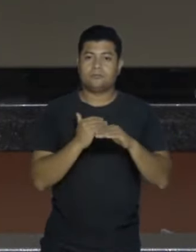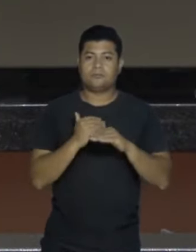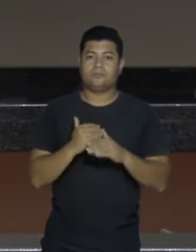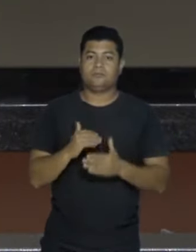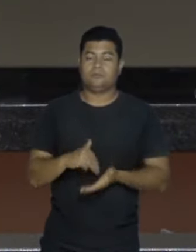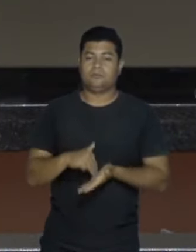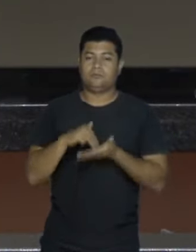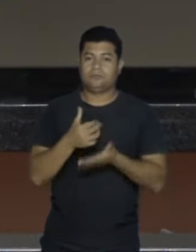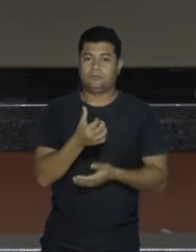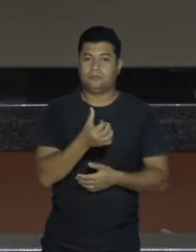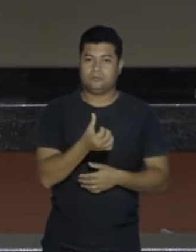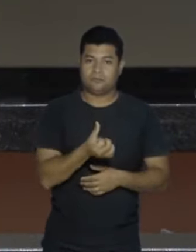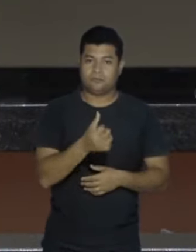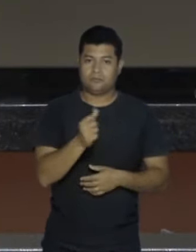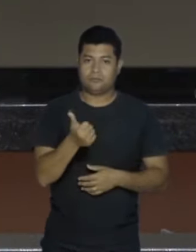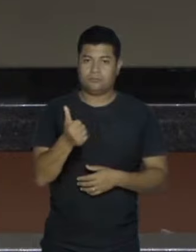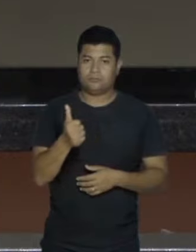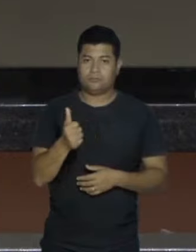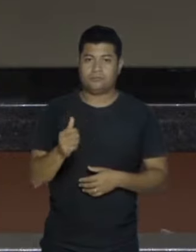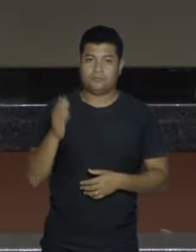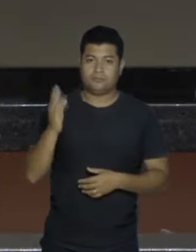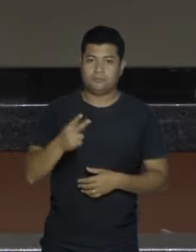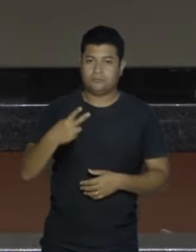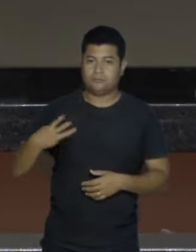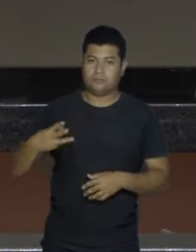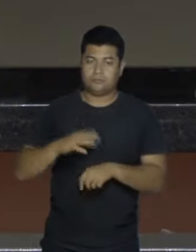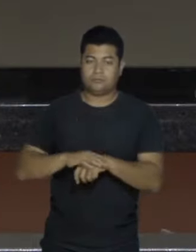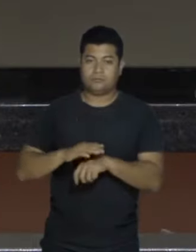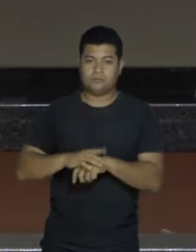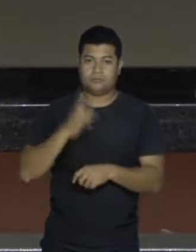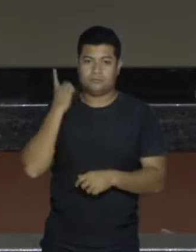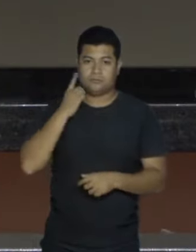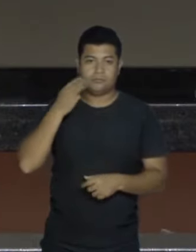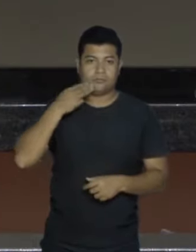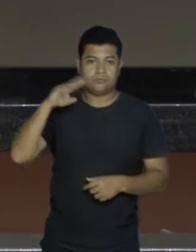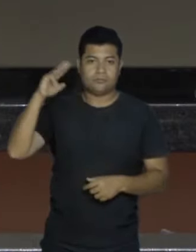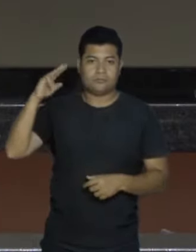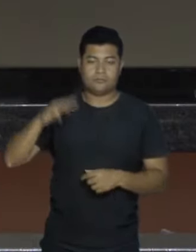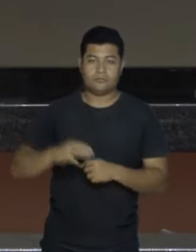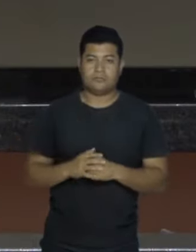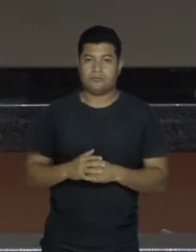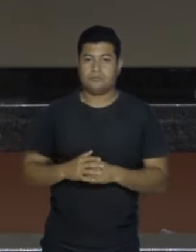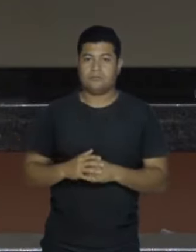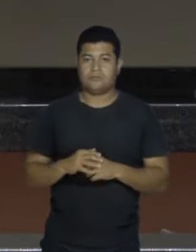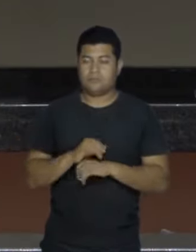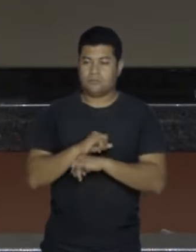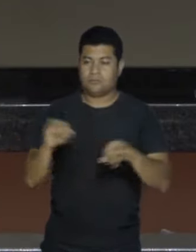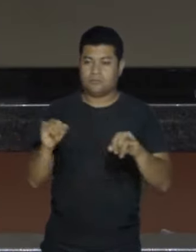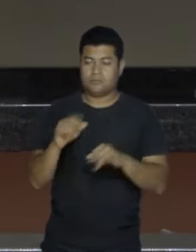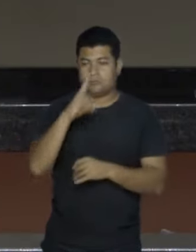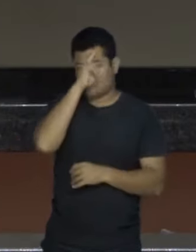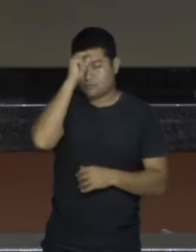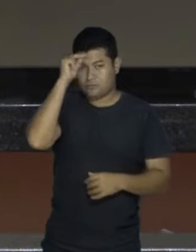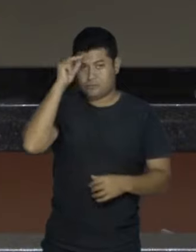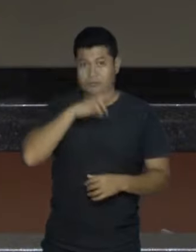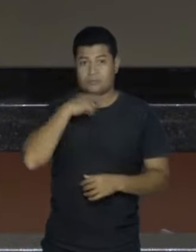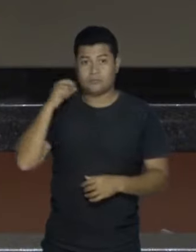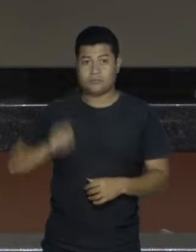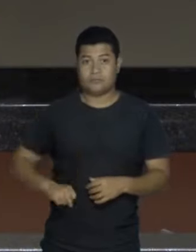Moção 611/2013 autoria Deputado Lunelli manifestando aplausos ao prefeito do município de Jaraguá do Sul senhor Jair